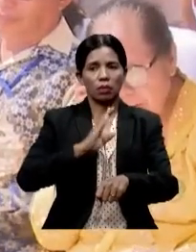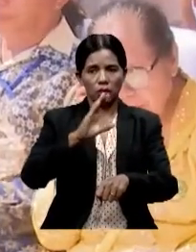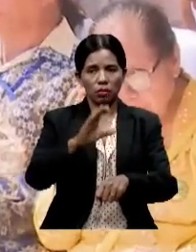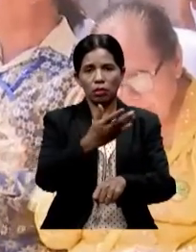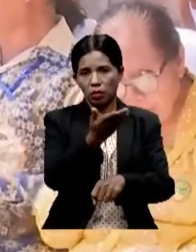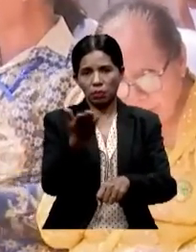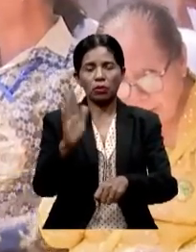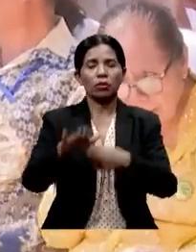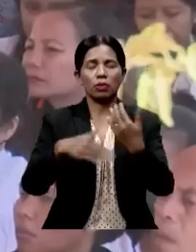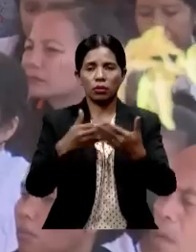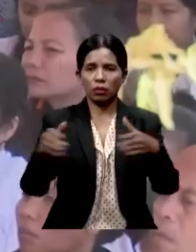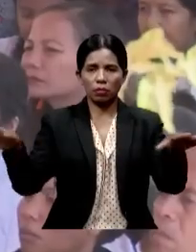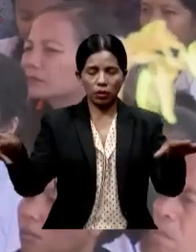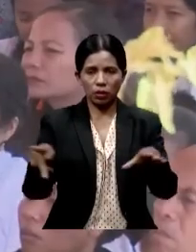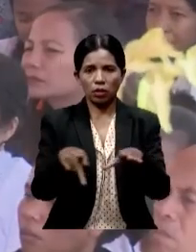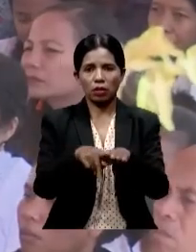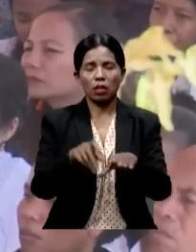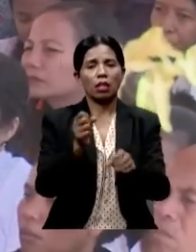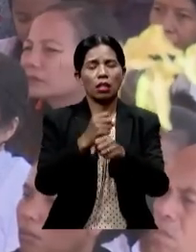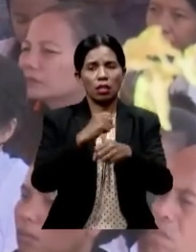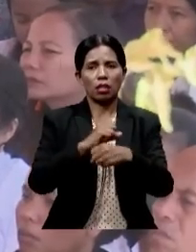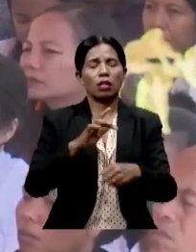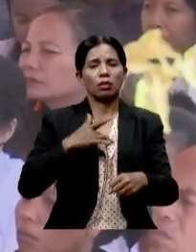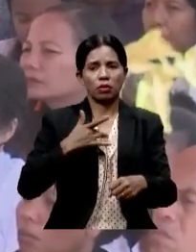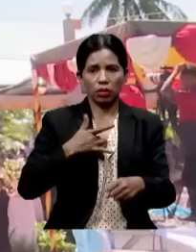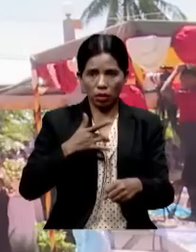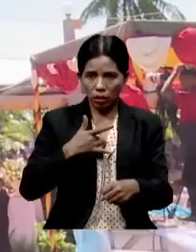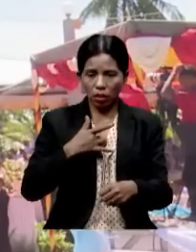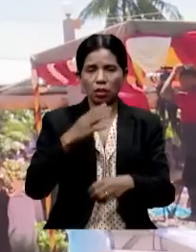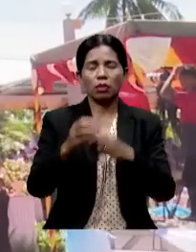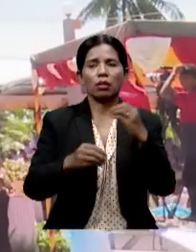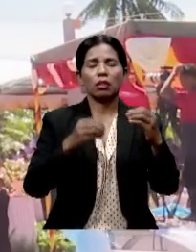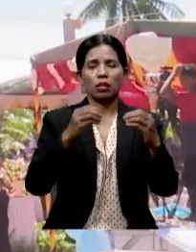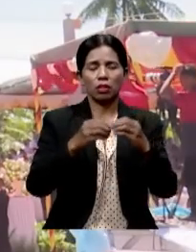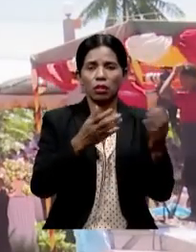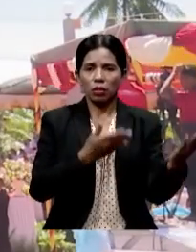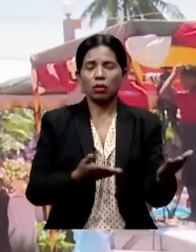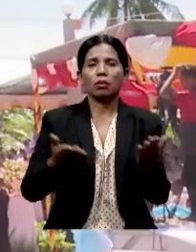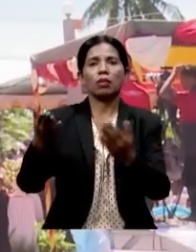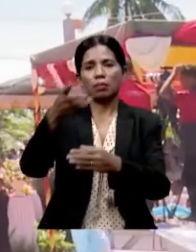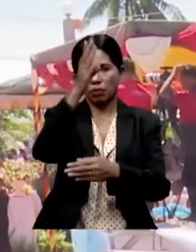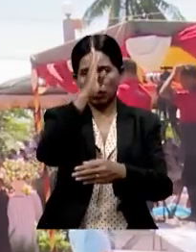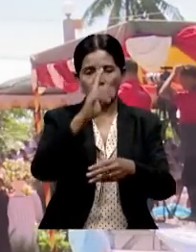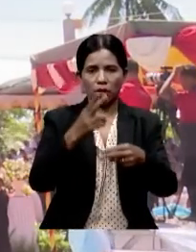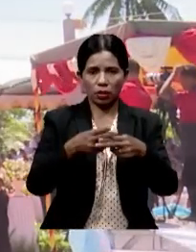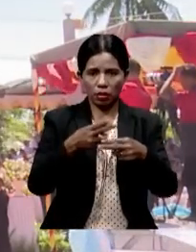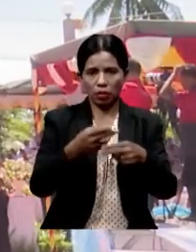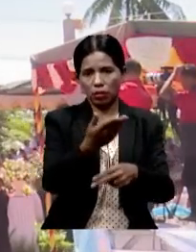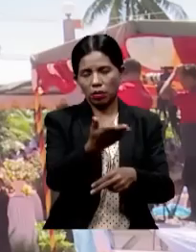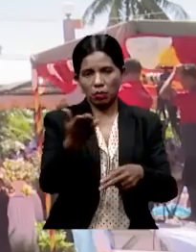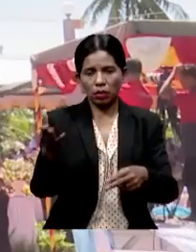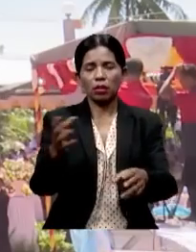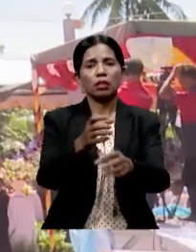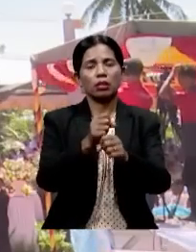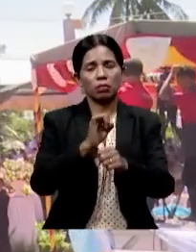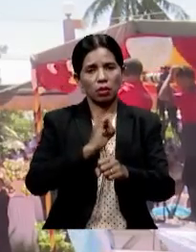sirohoto nia presença, halo haus senticata, odin maroma kninara. Itabot sirasimu hau